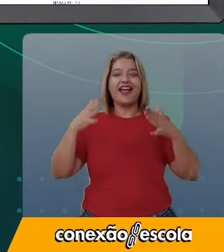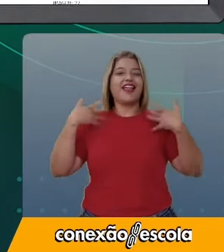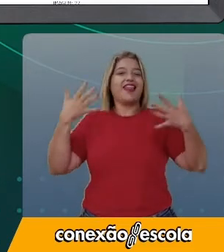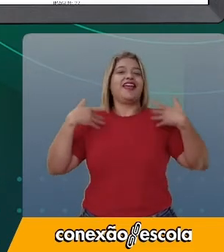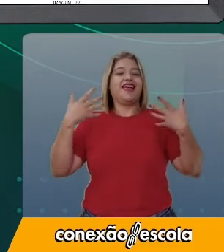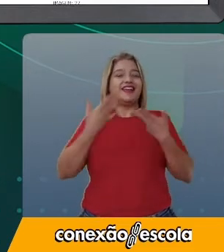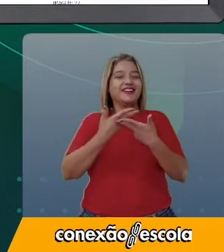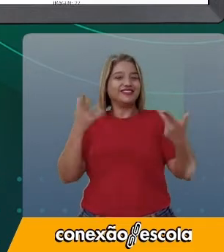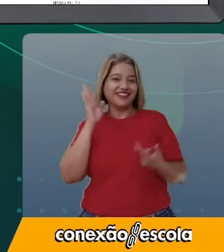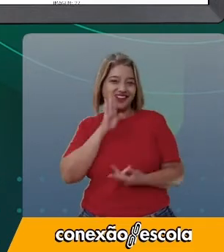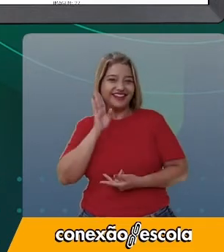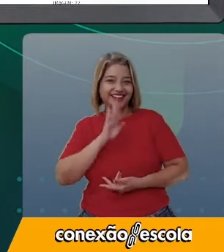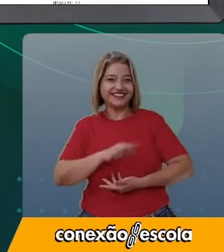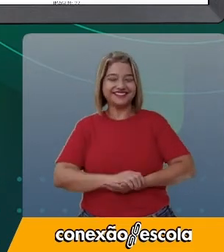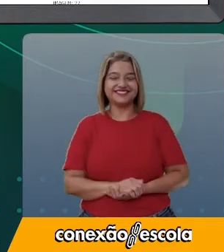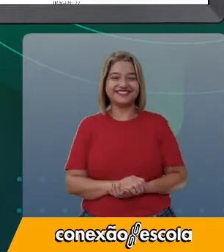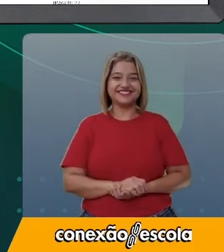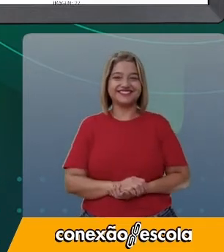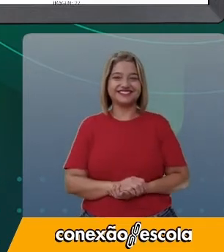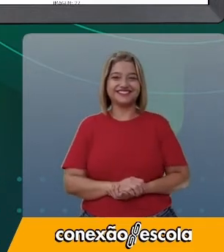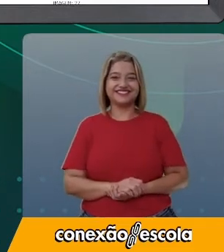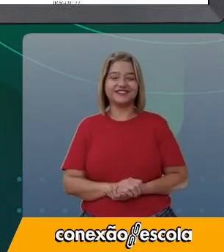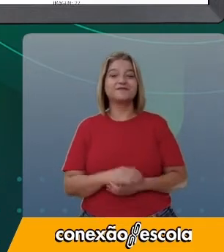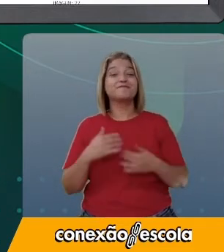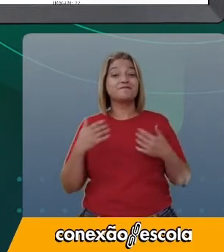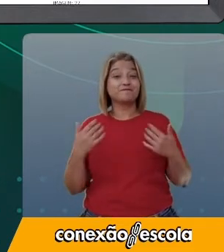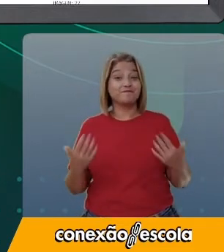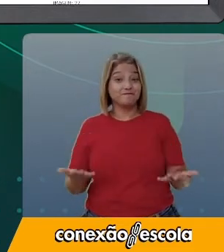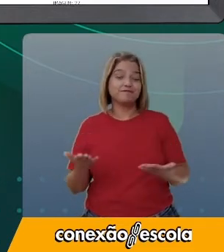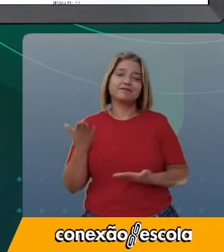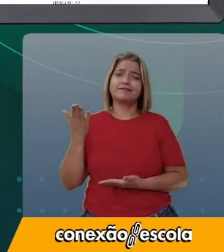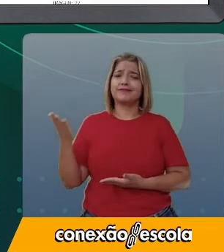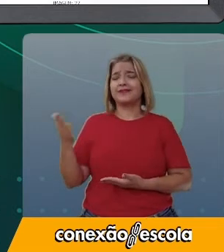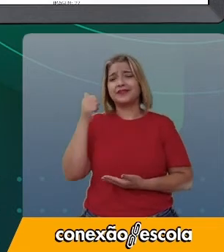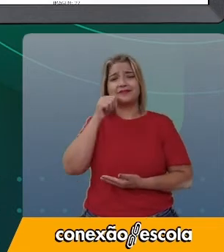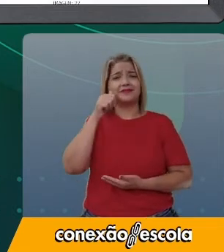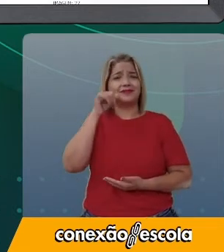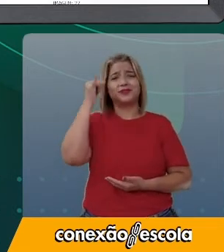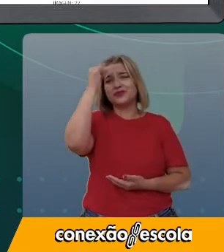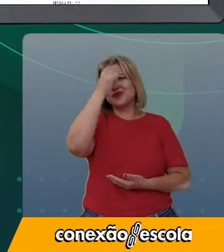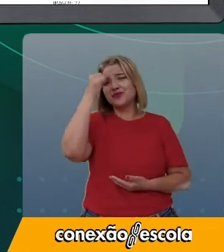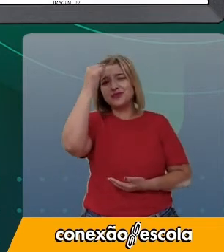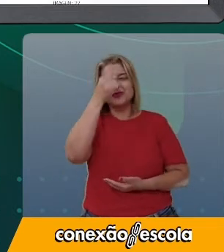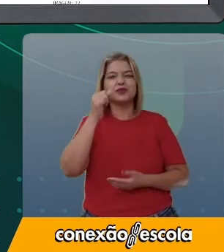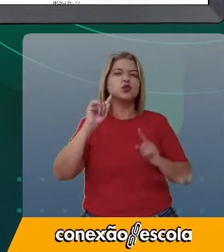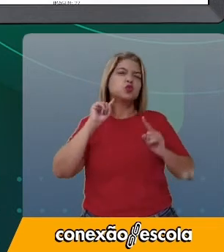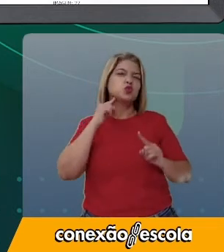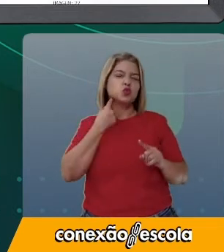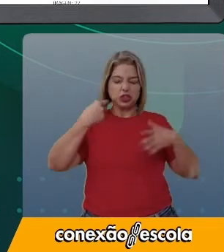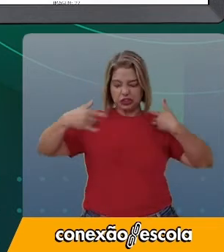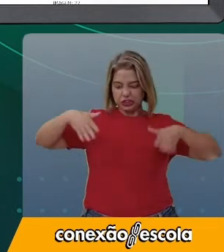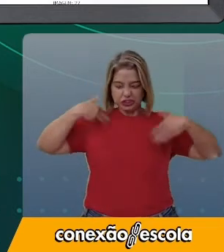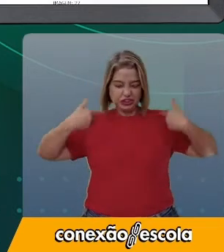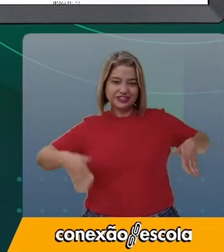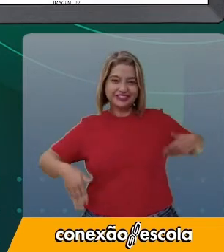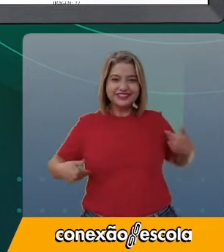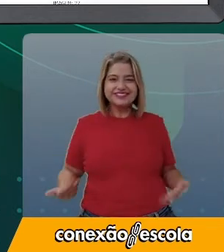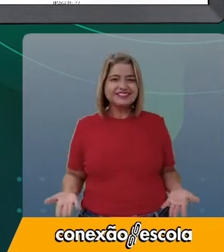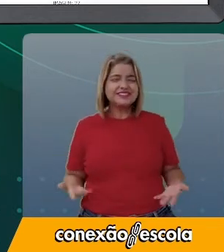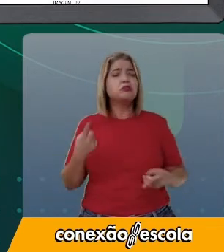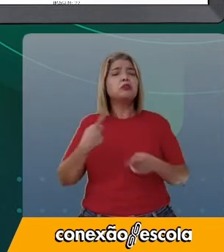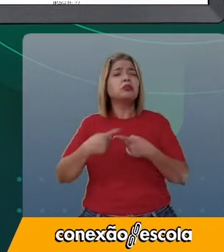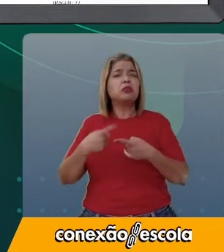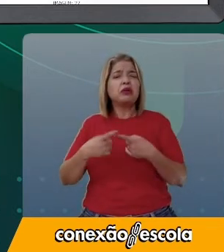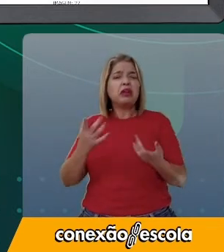alegre, bem legal? Então, menina tonta, toda suja de tinta. Por que ela